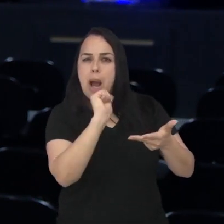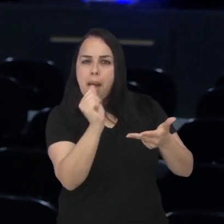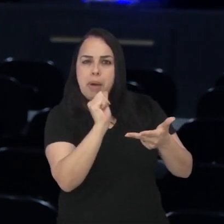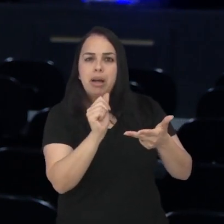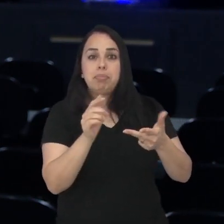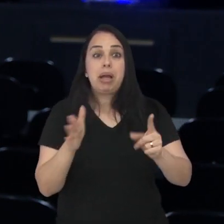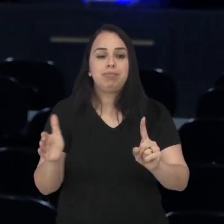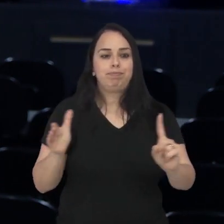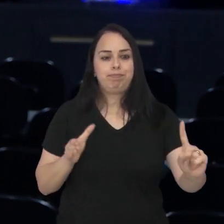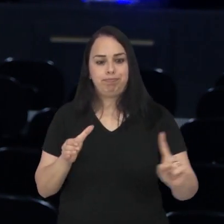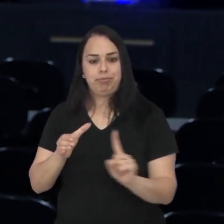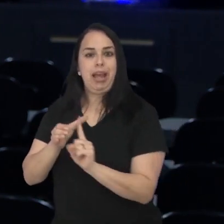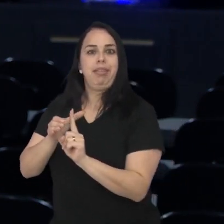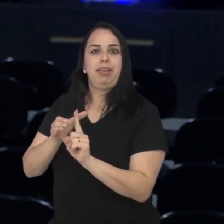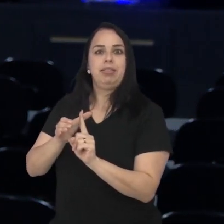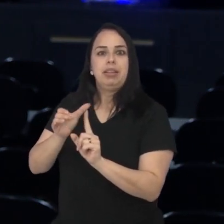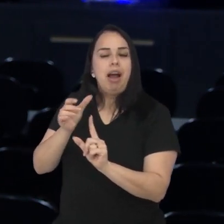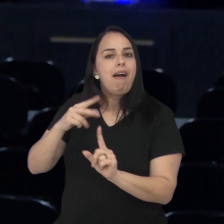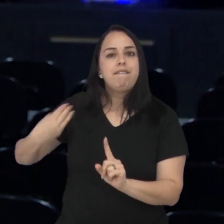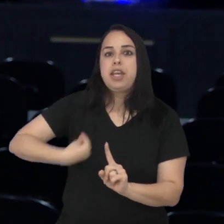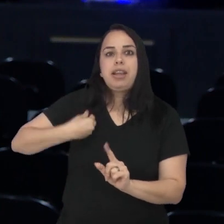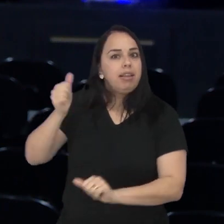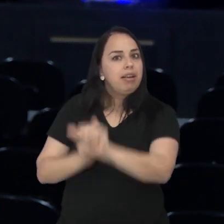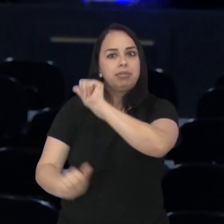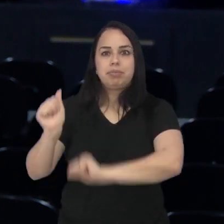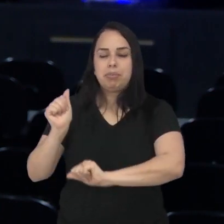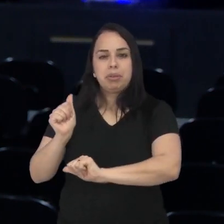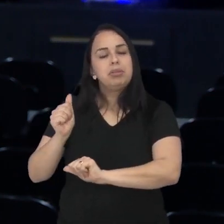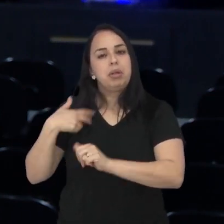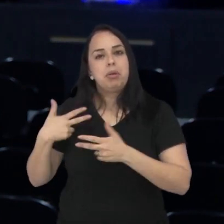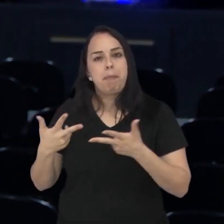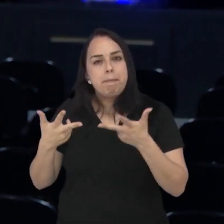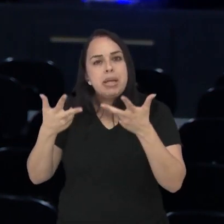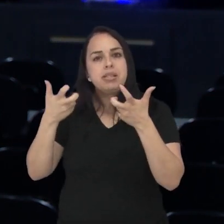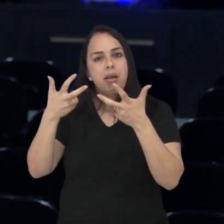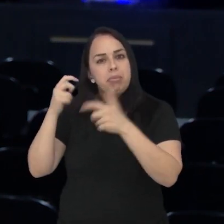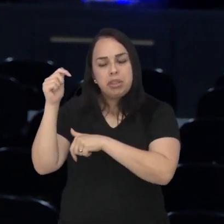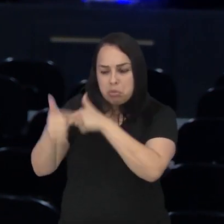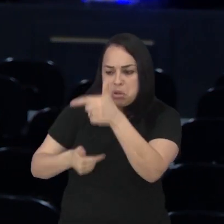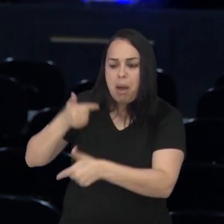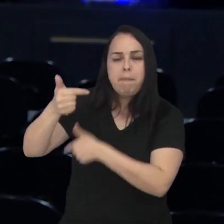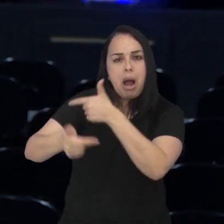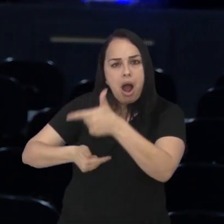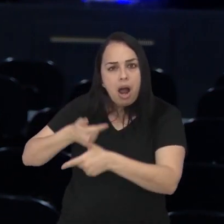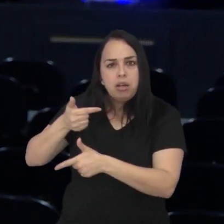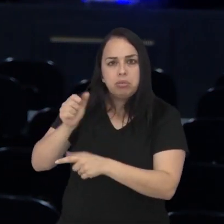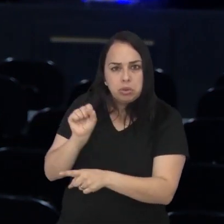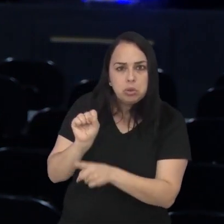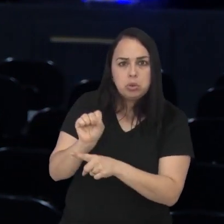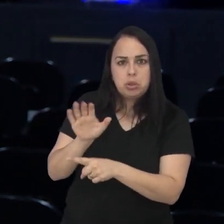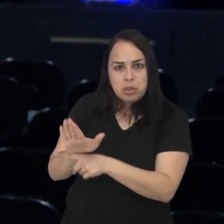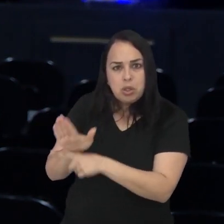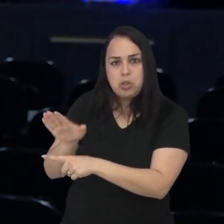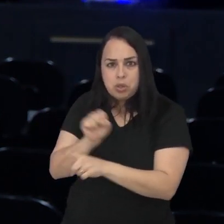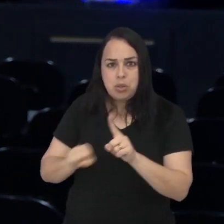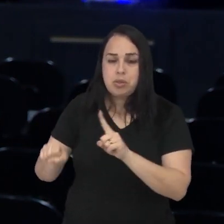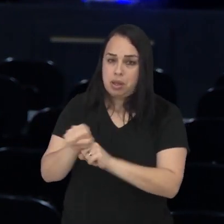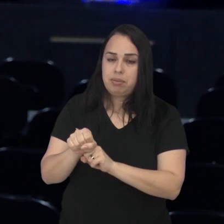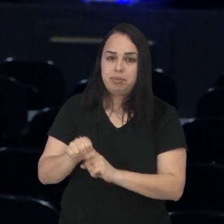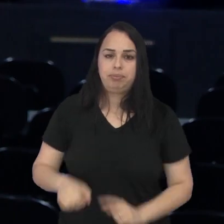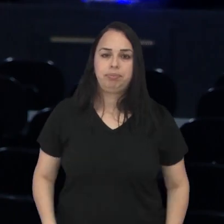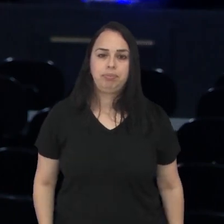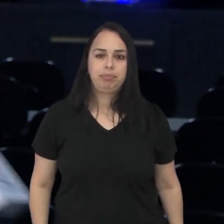sendo transformado. Então a gente vê como um reconhecimento também de um trabalho feito assim, né, social, que a igreja presta